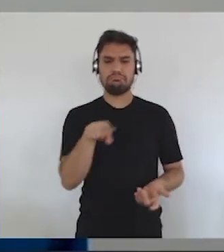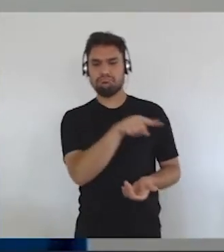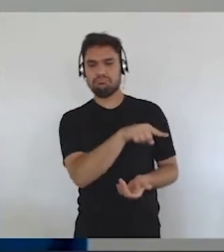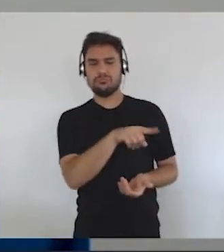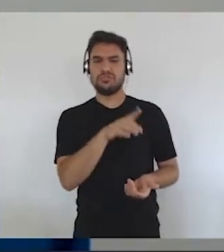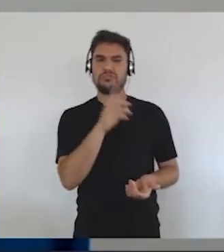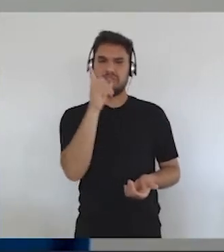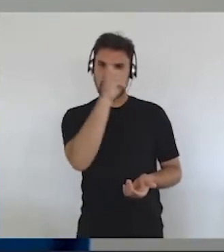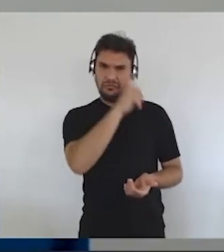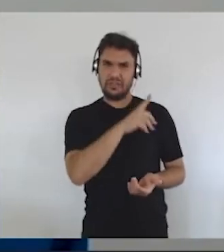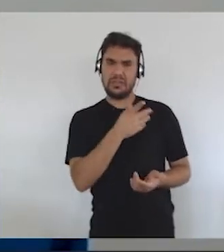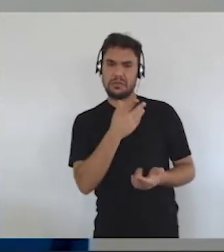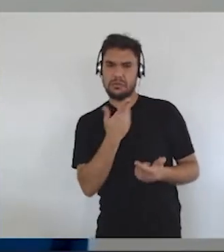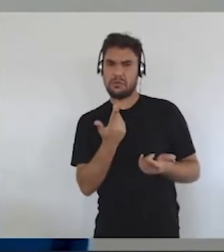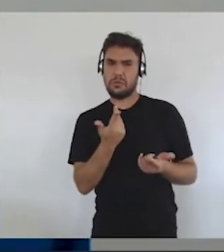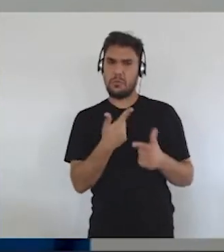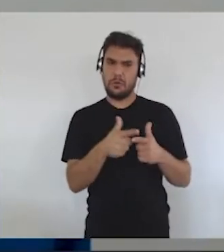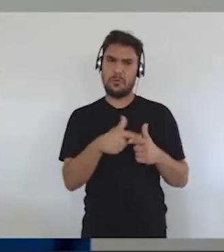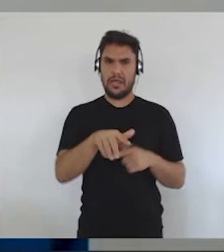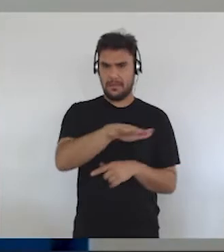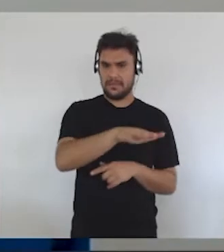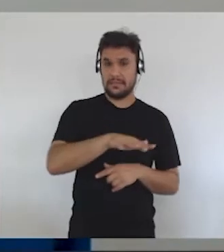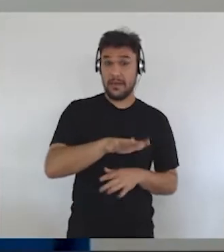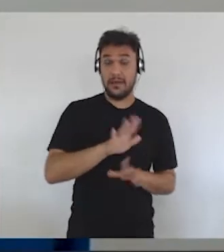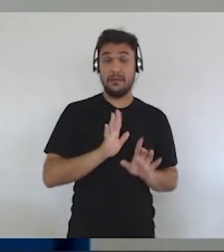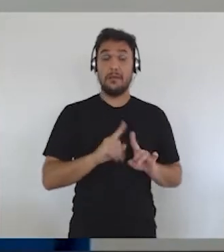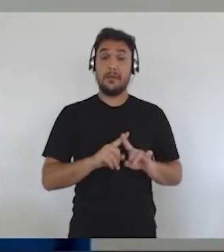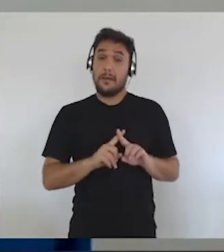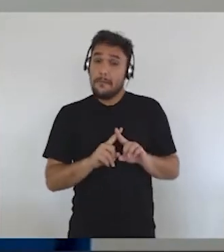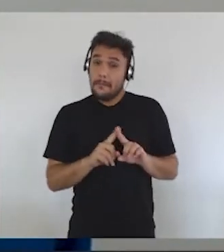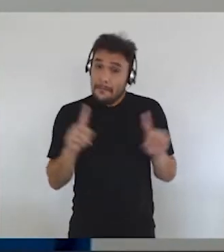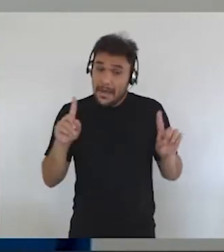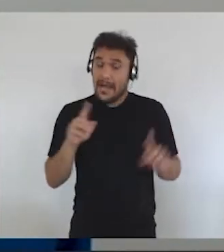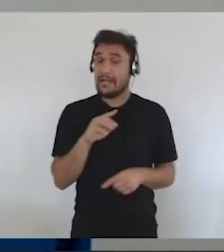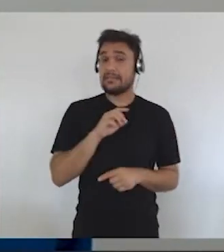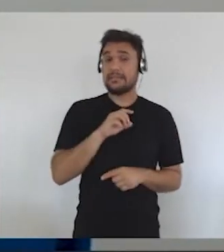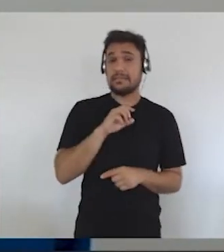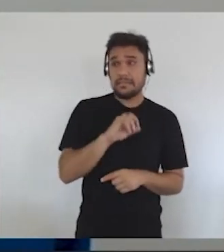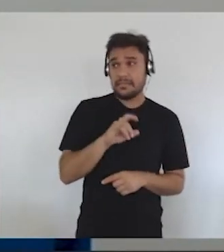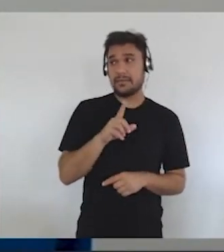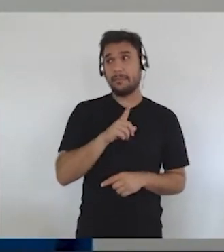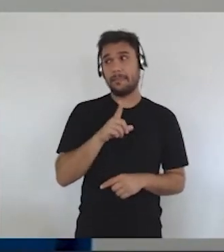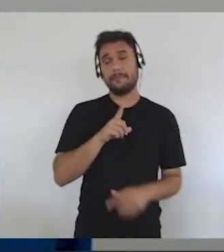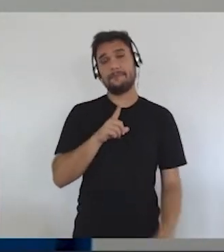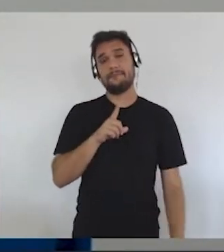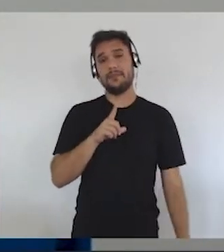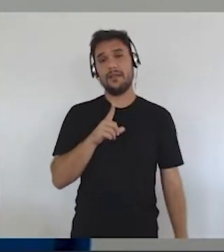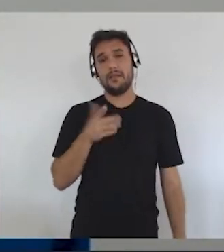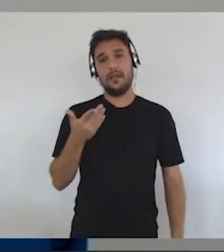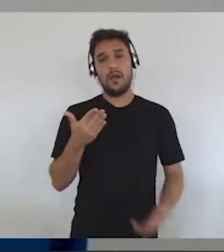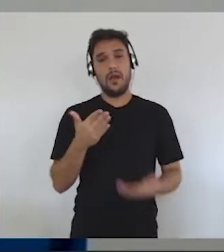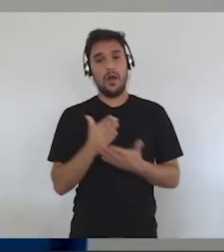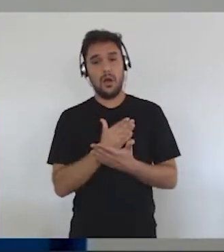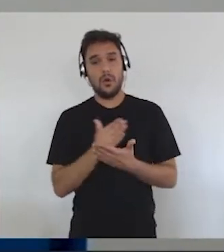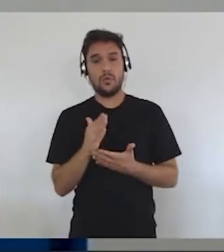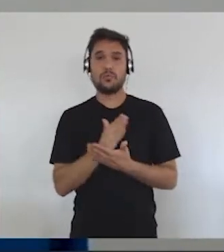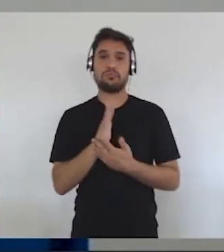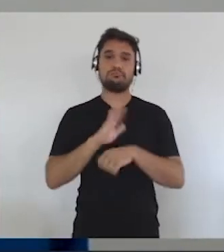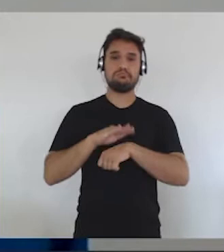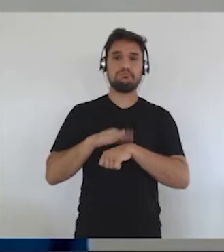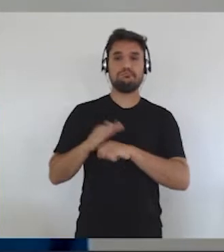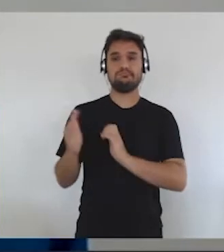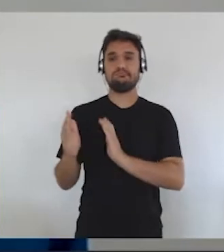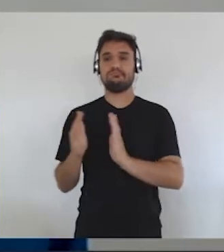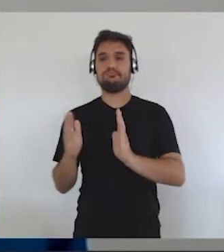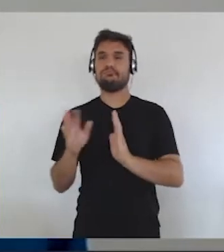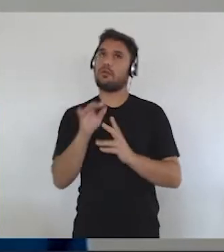imaginar problemas nessa seara, a menos que estivéssemos diante de uma situação,